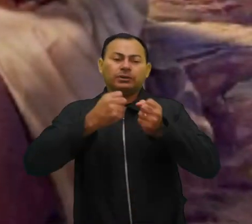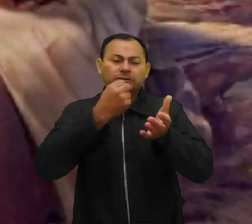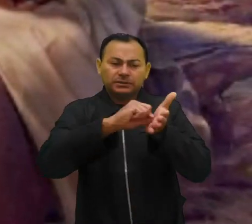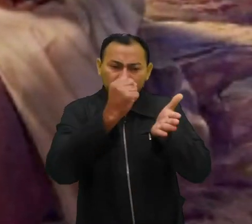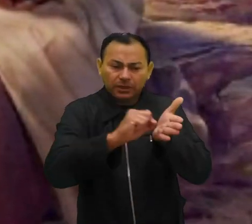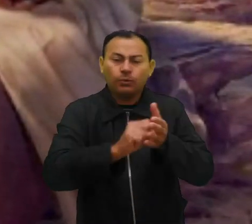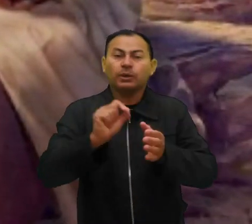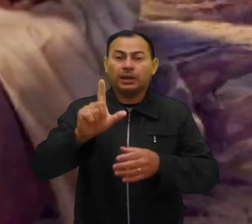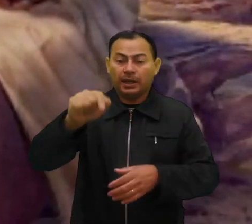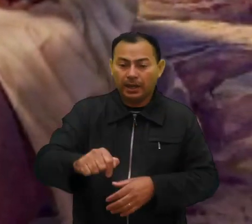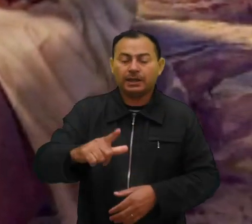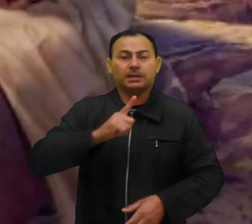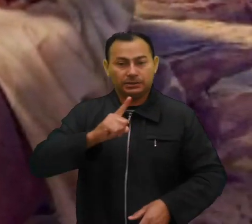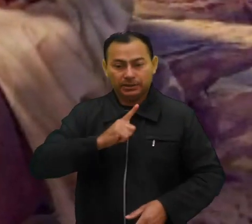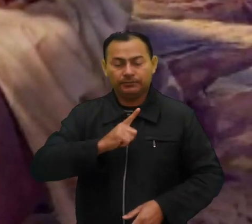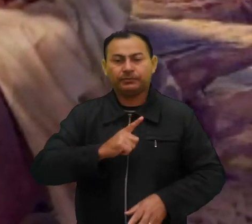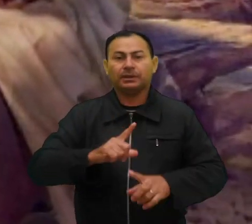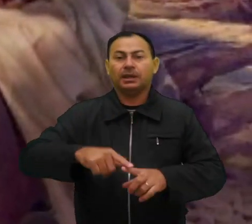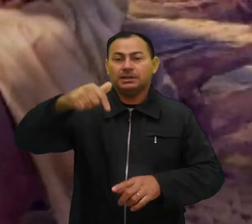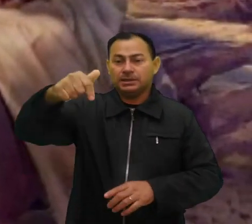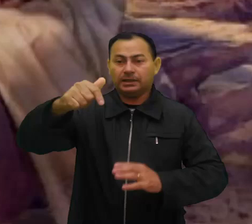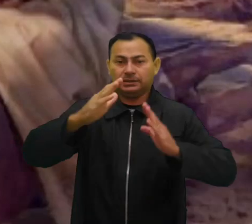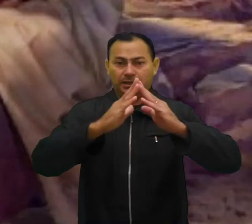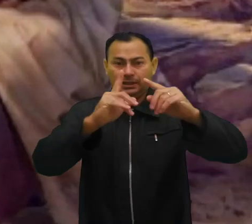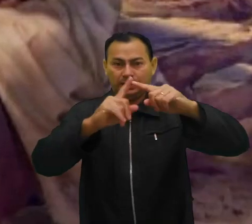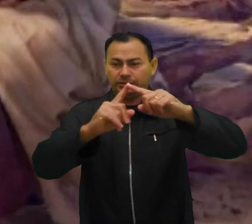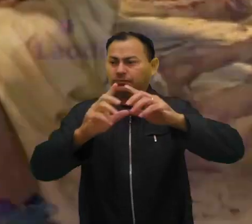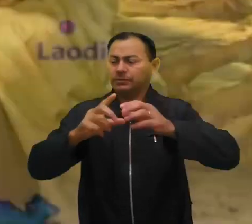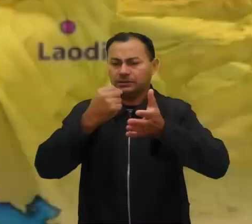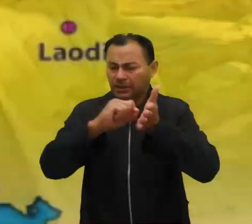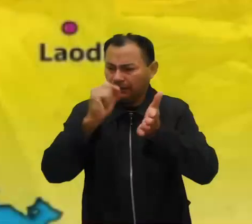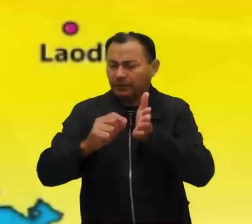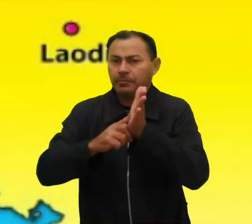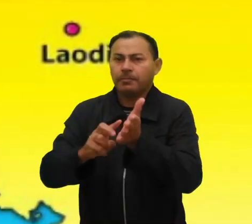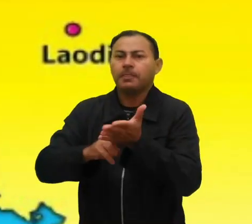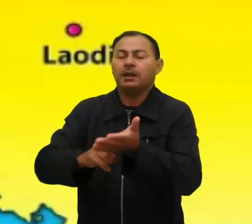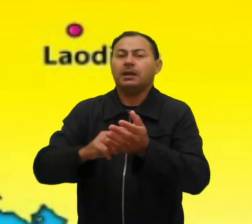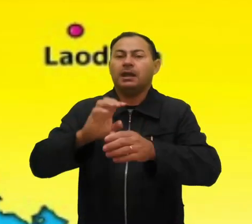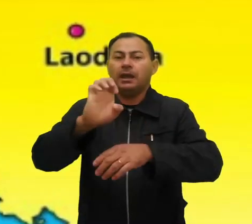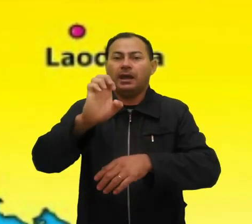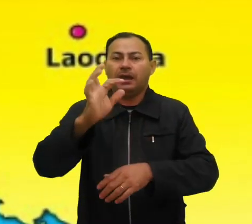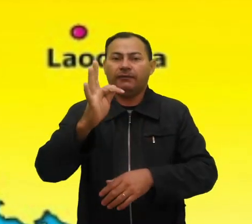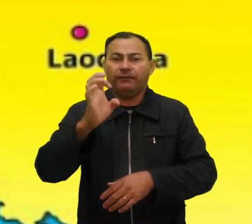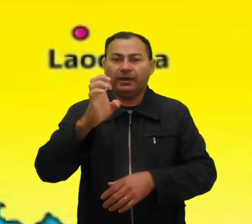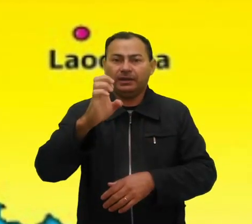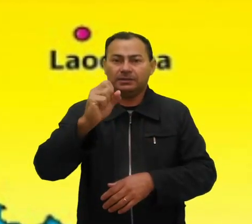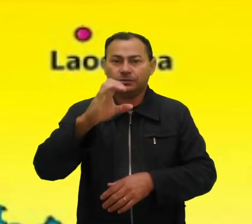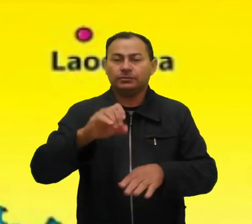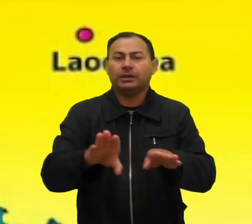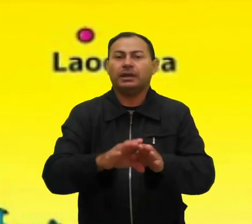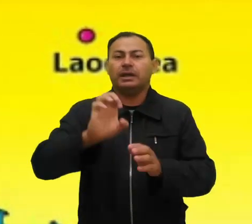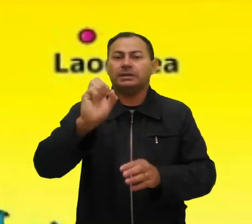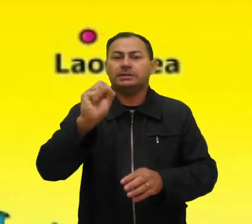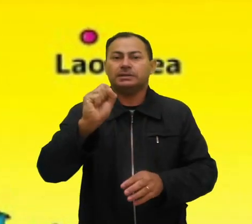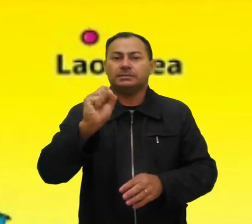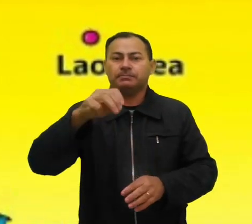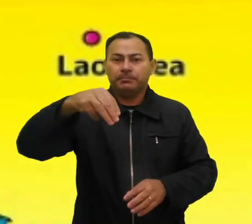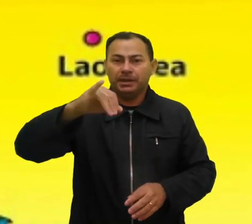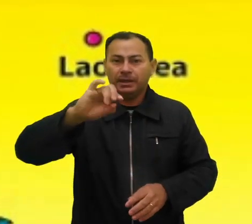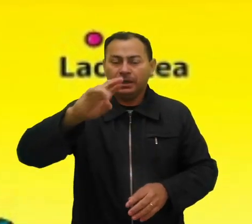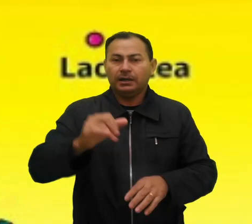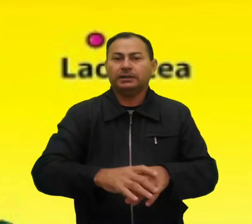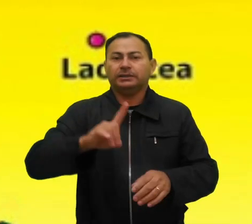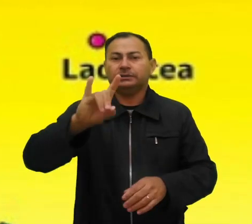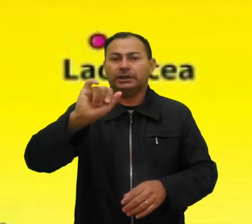coisas que eram, que existiam nas 7 igrejas. Essas igrejas Éfeso, ou Efésios, Esmirna,